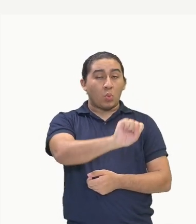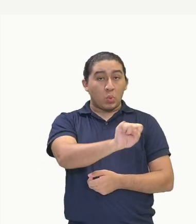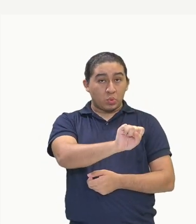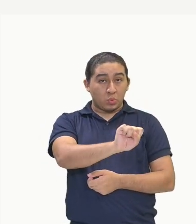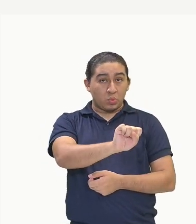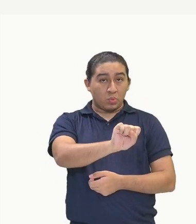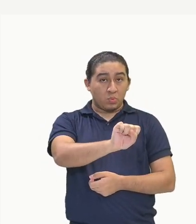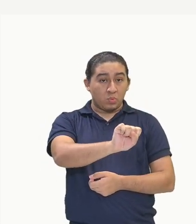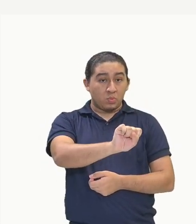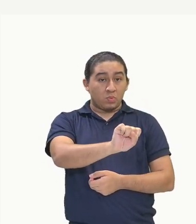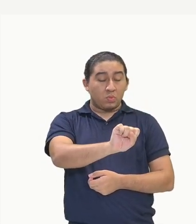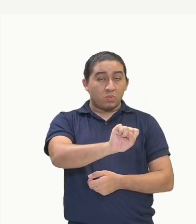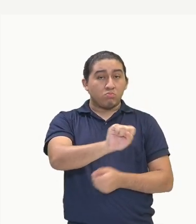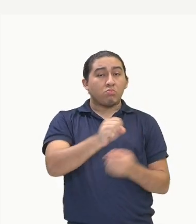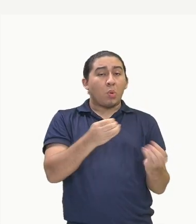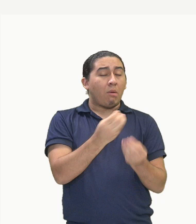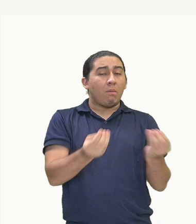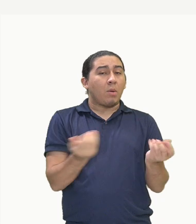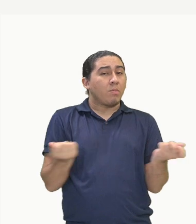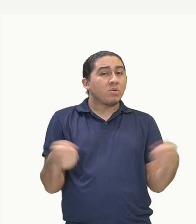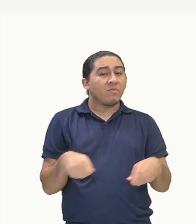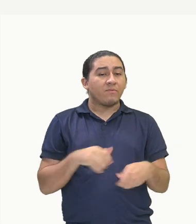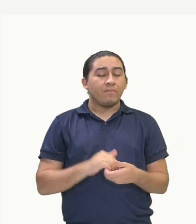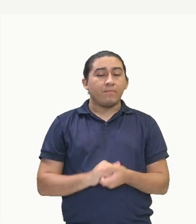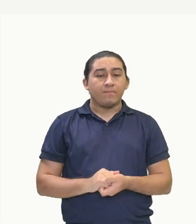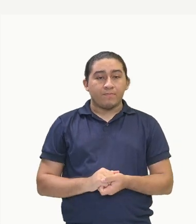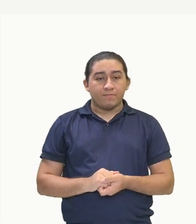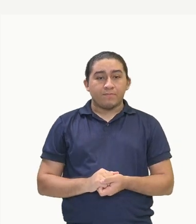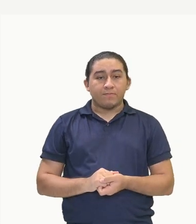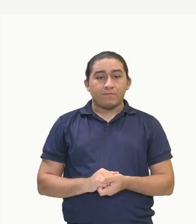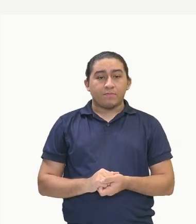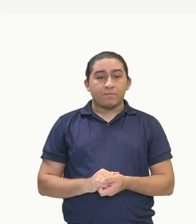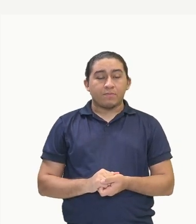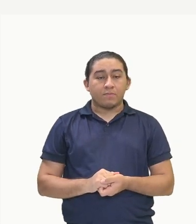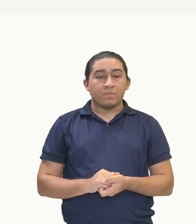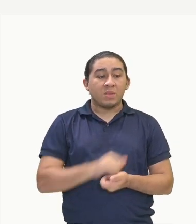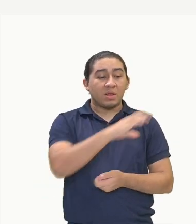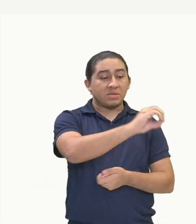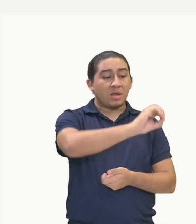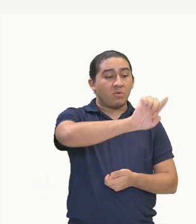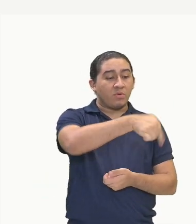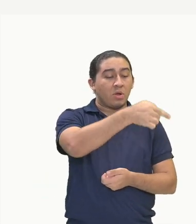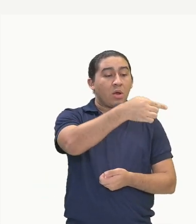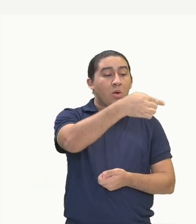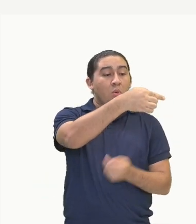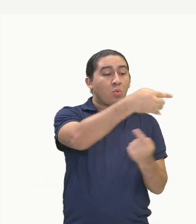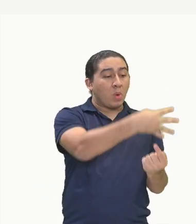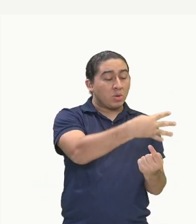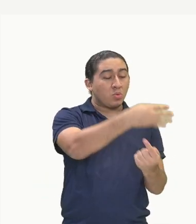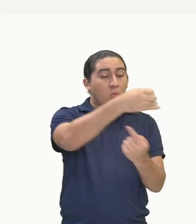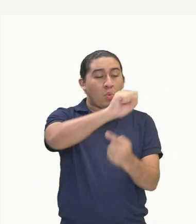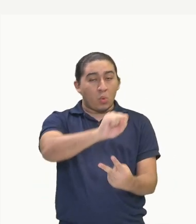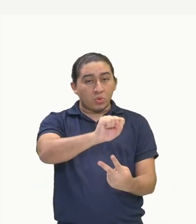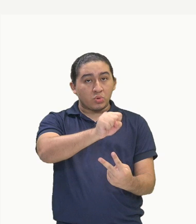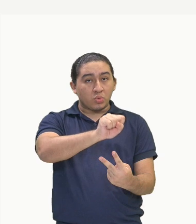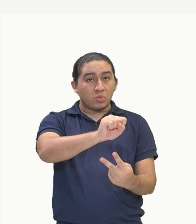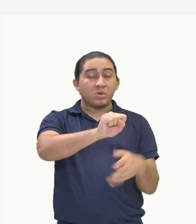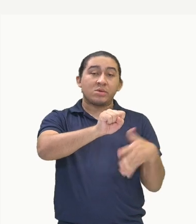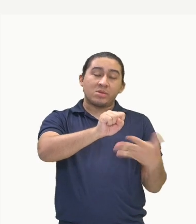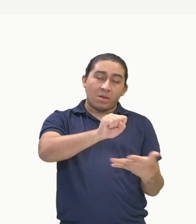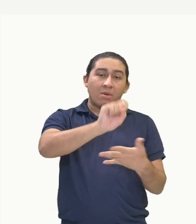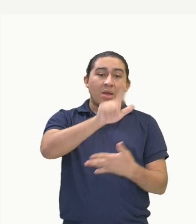0,48 em fração decimal? Vamos lá. Duas casas decimais, vai ser 48 sobre